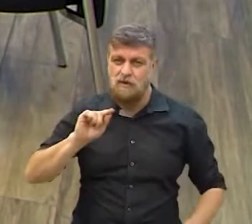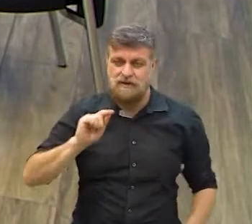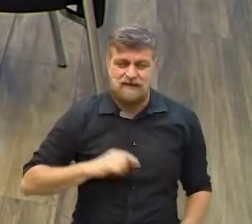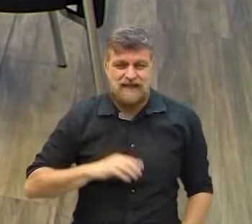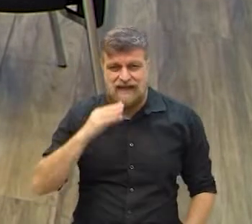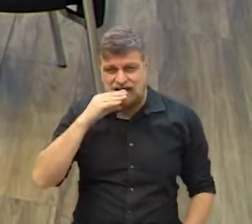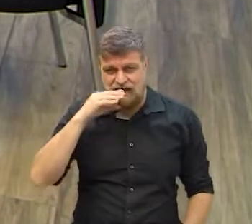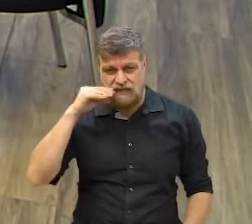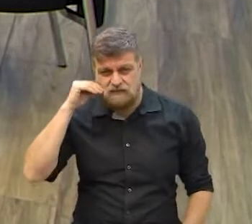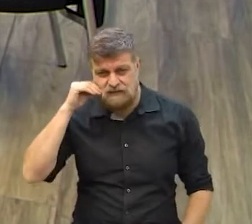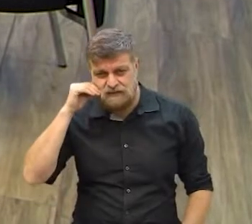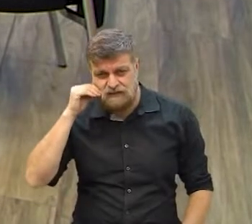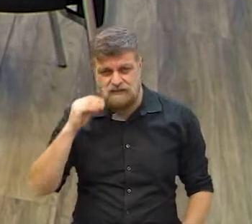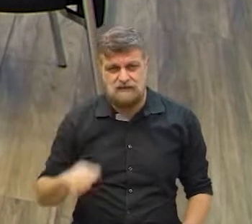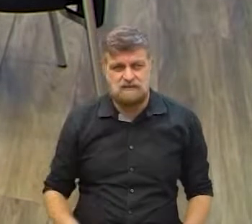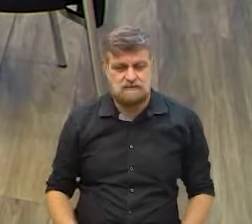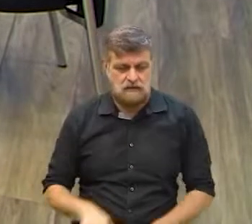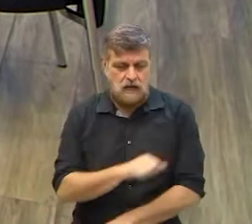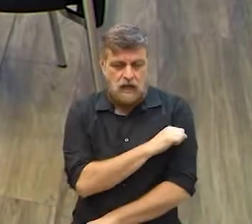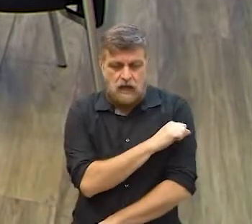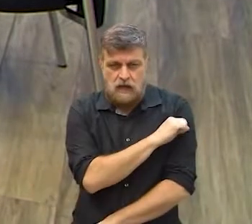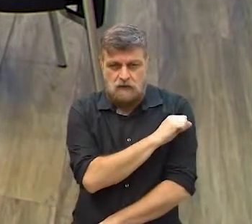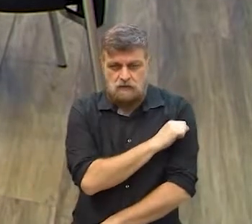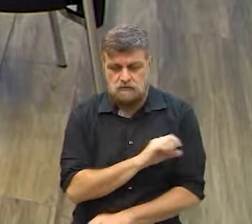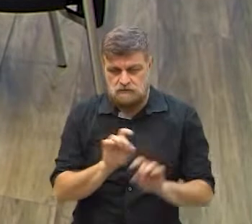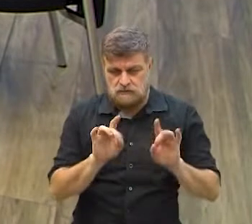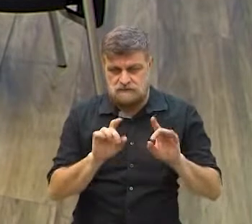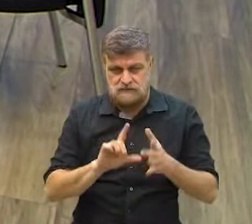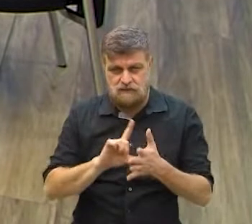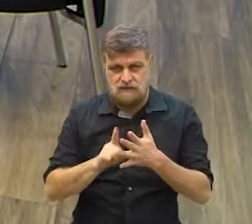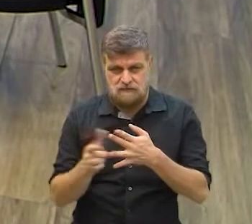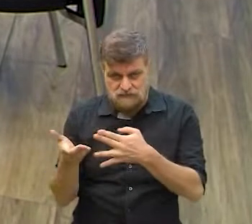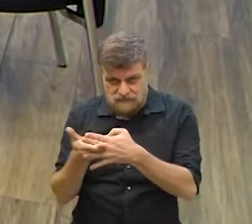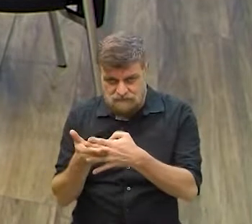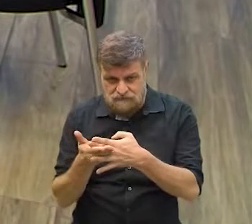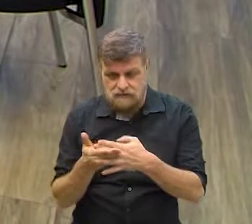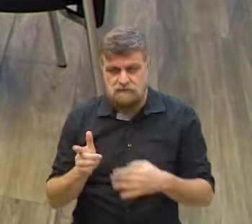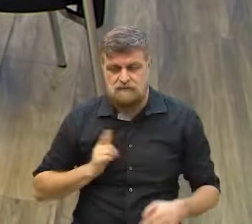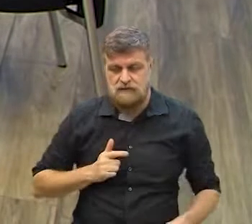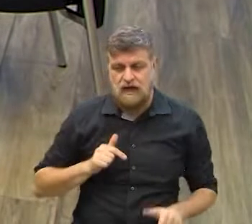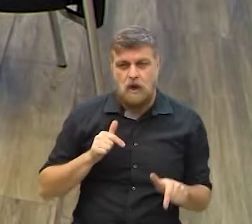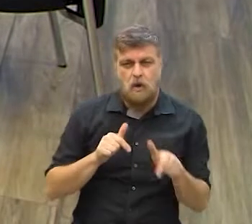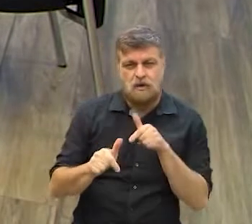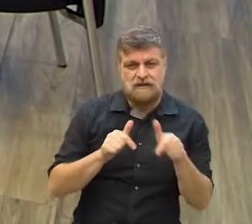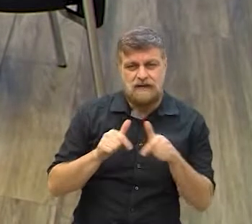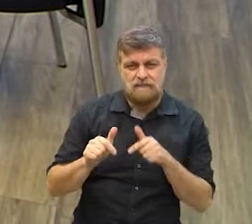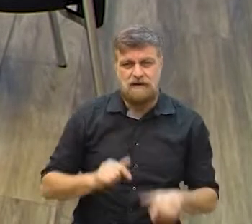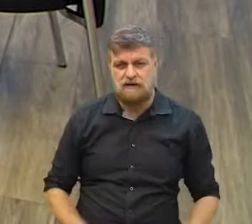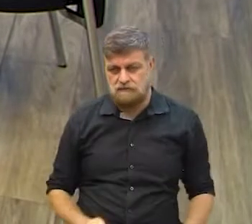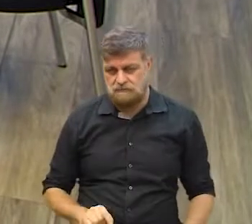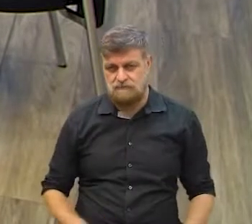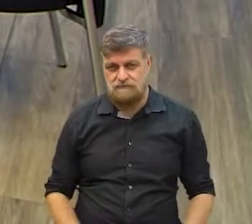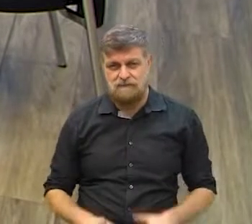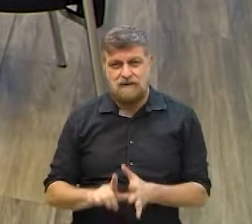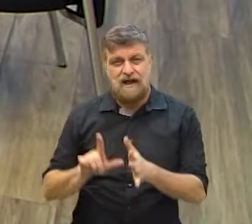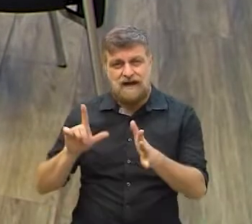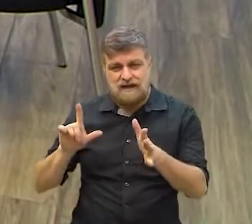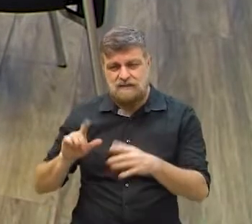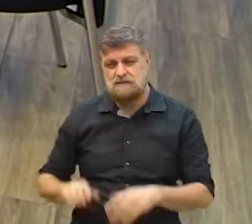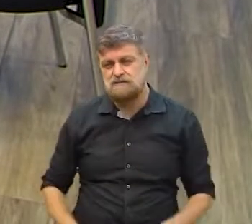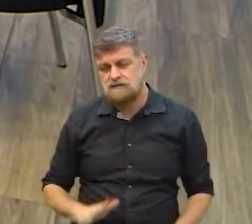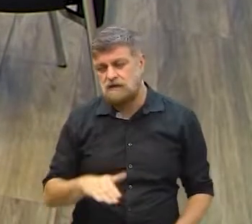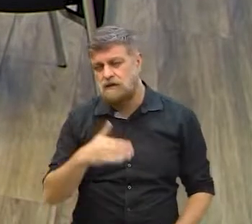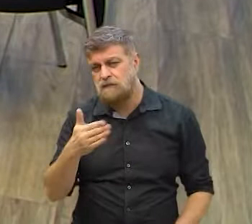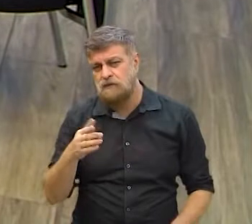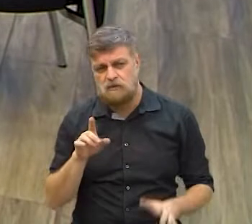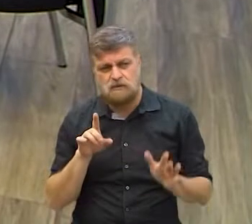até de estudantes, de adolescentes, daqui a pouco a gente vai falar, especialmente no próximo bloco, do trabalho específico do Serave,